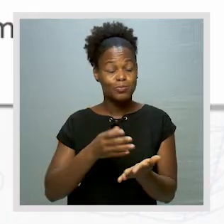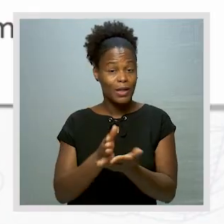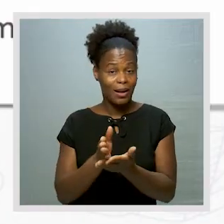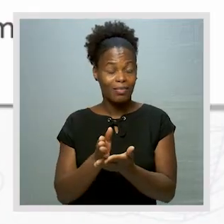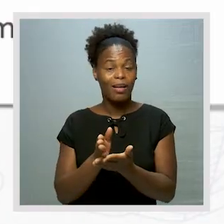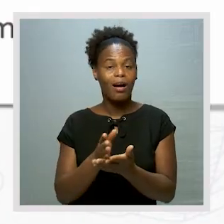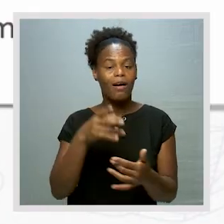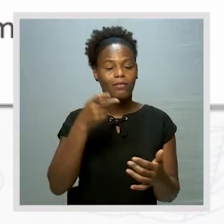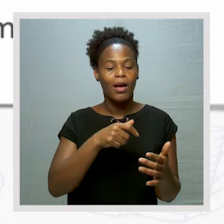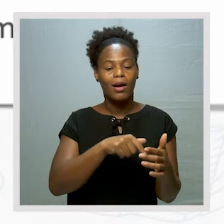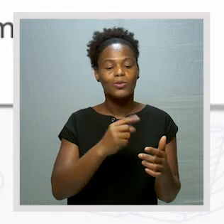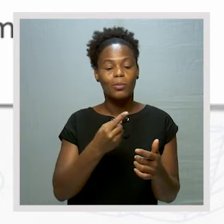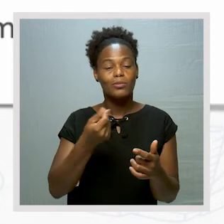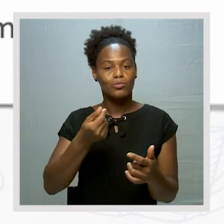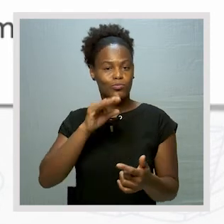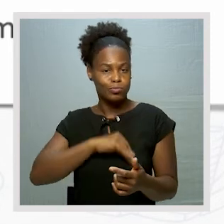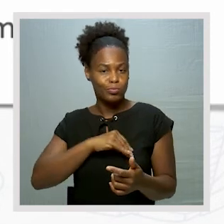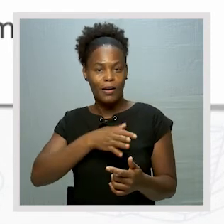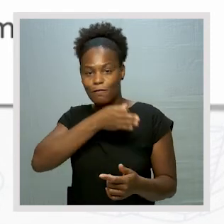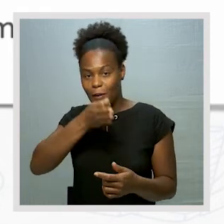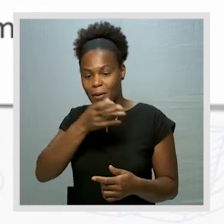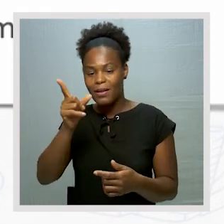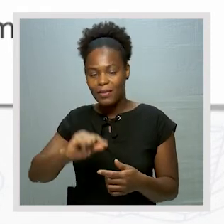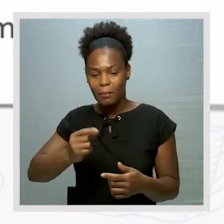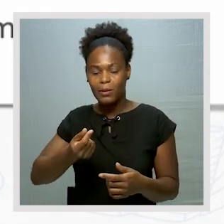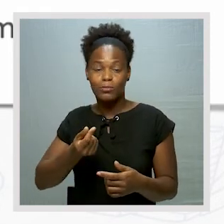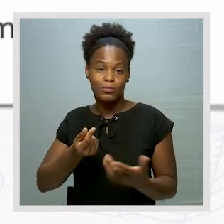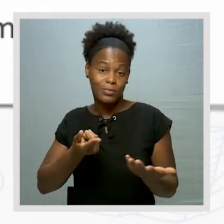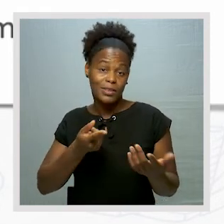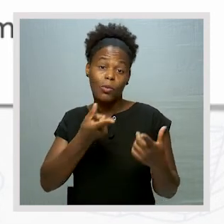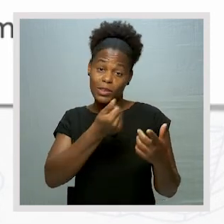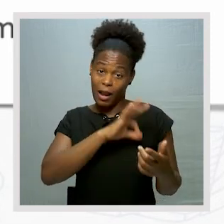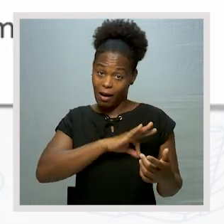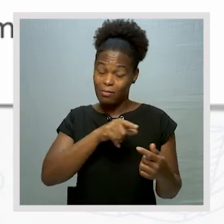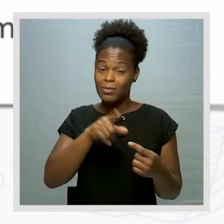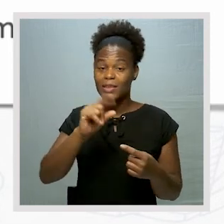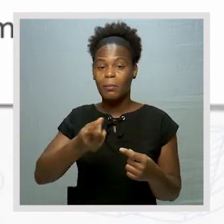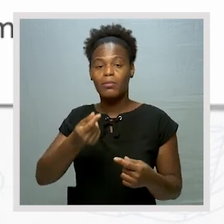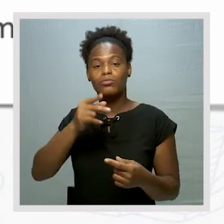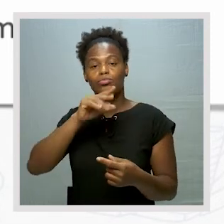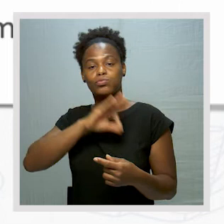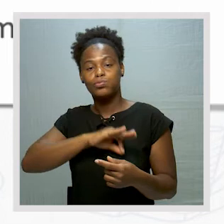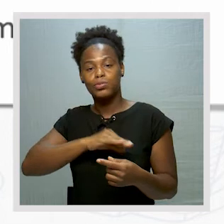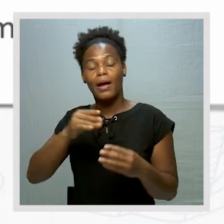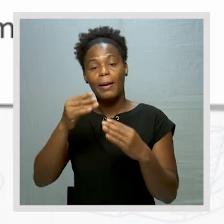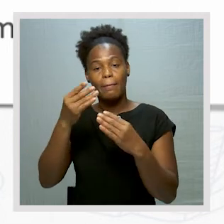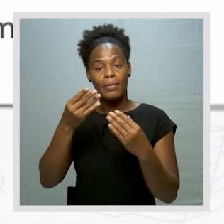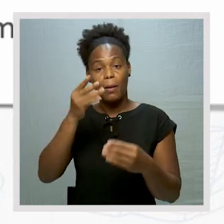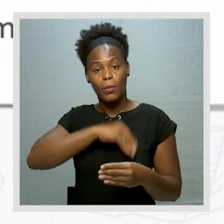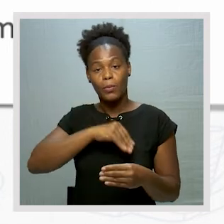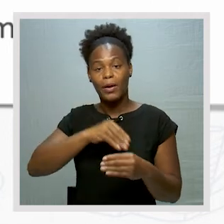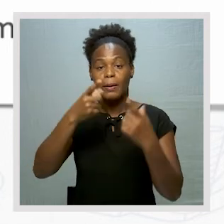impostos diretos incidem sobre o rendimento das famílias, que são os salários, e das empresas, que